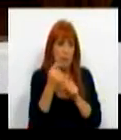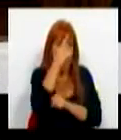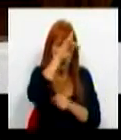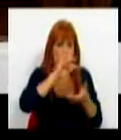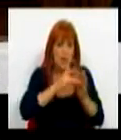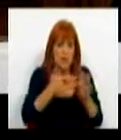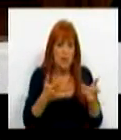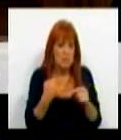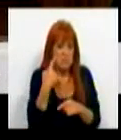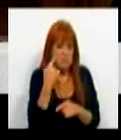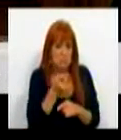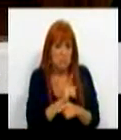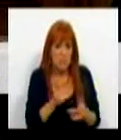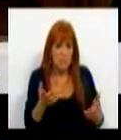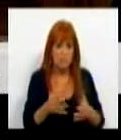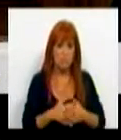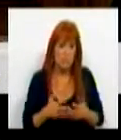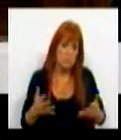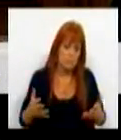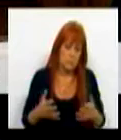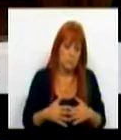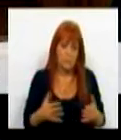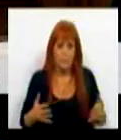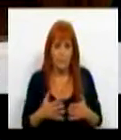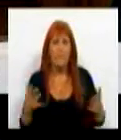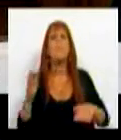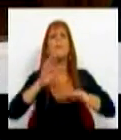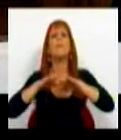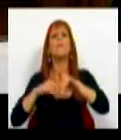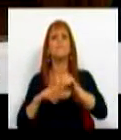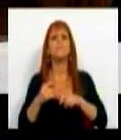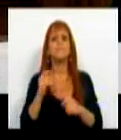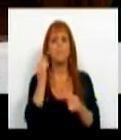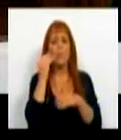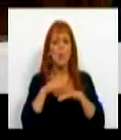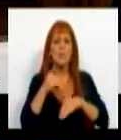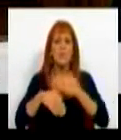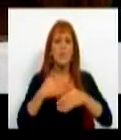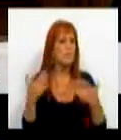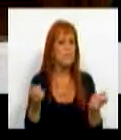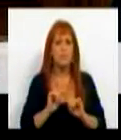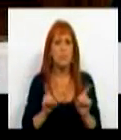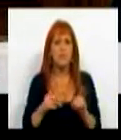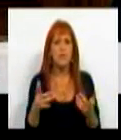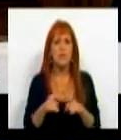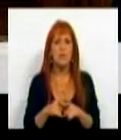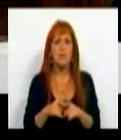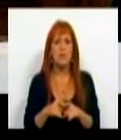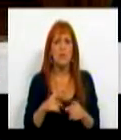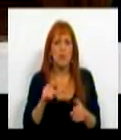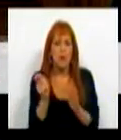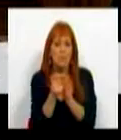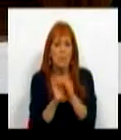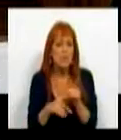e, portanto, não identificaram. Enfim, em relação aos procedimentos, de facto, não é checklist,